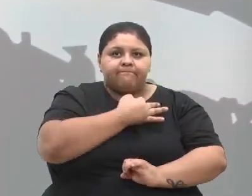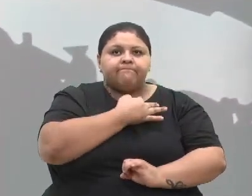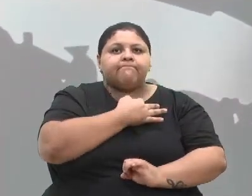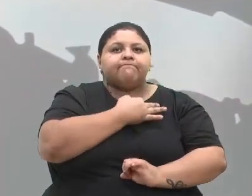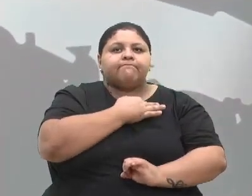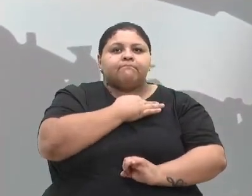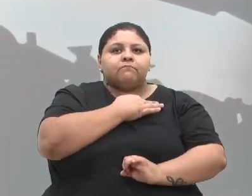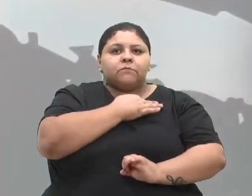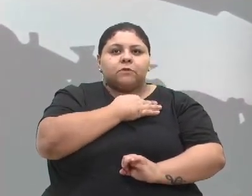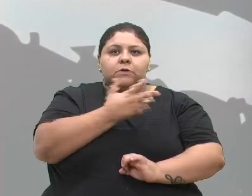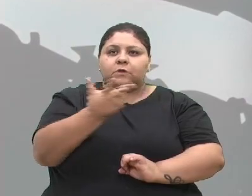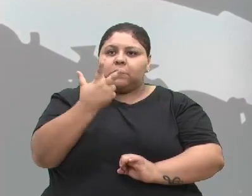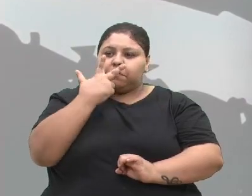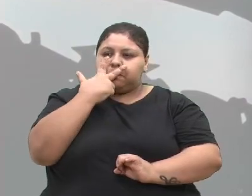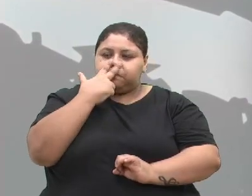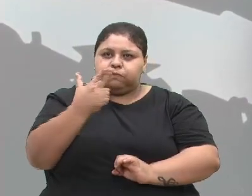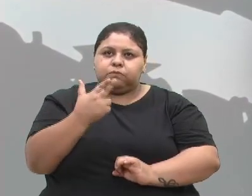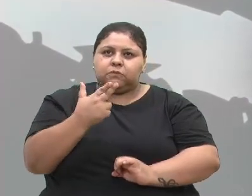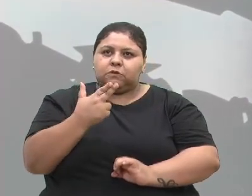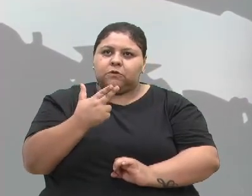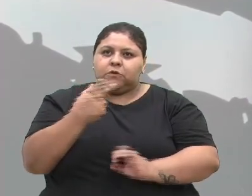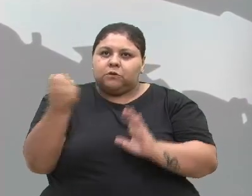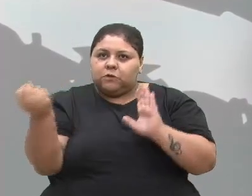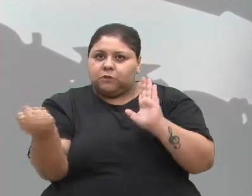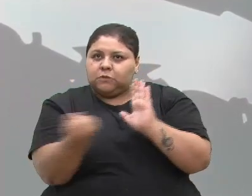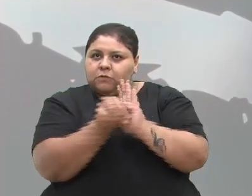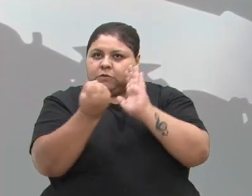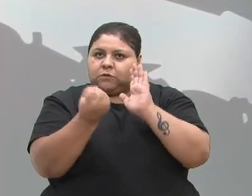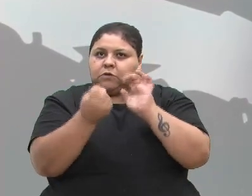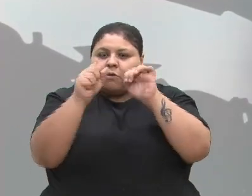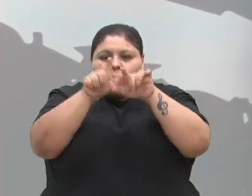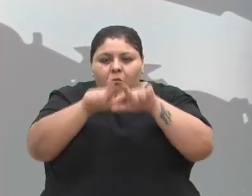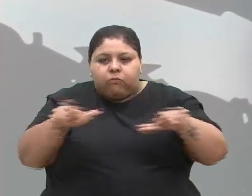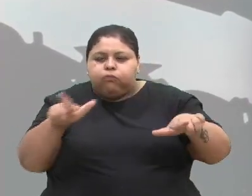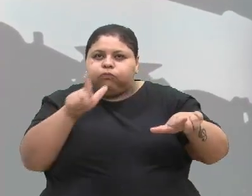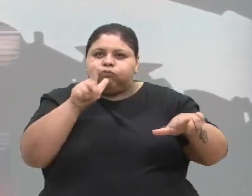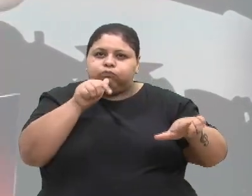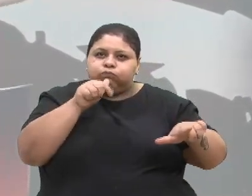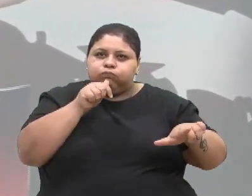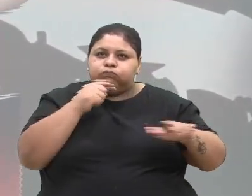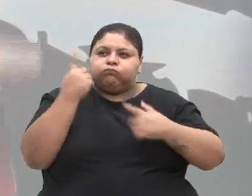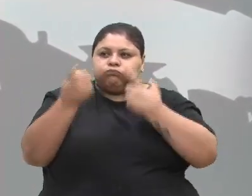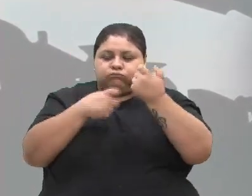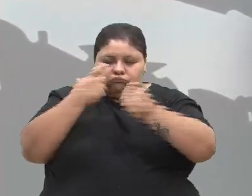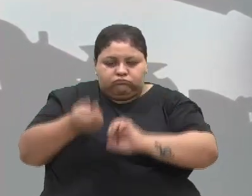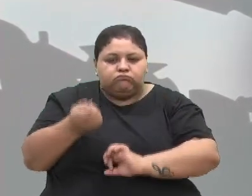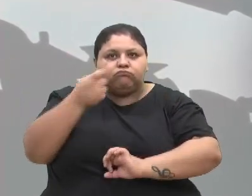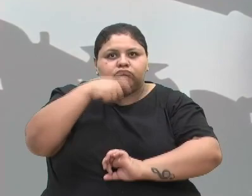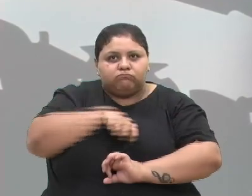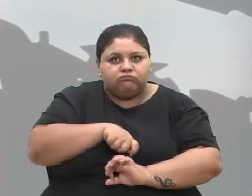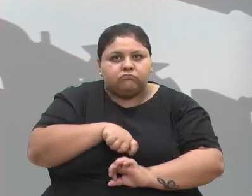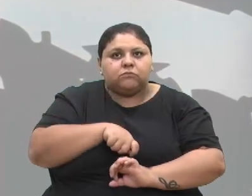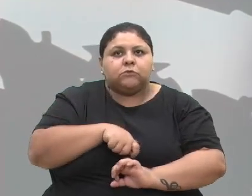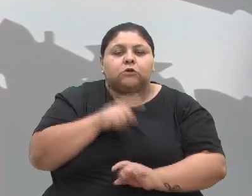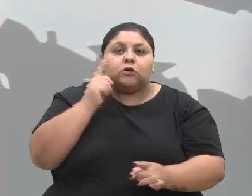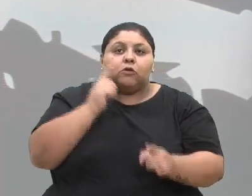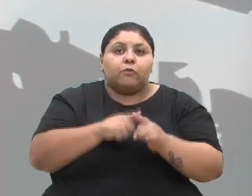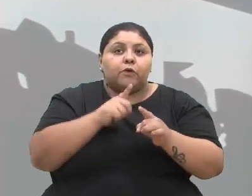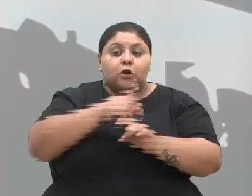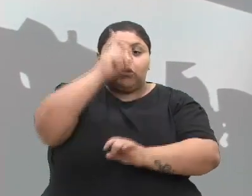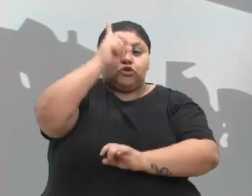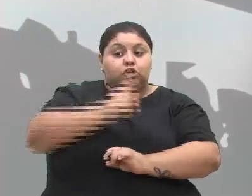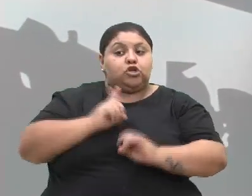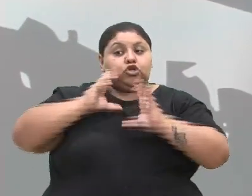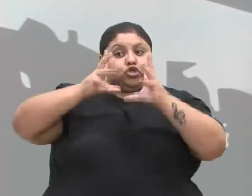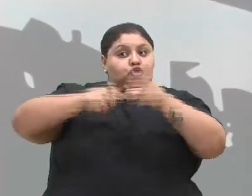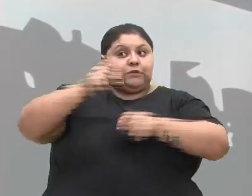vão ao encontro do marco do saneamento básico, que é algo necessário, pois o saneamento é um direito de todos